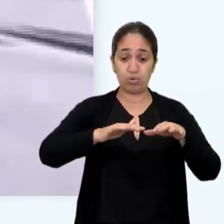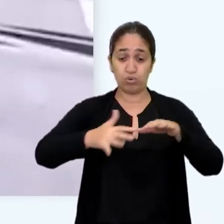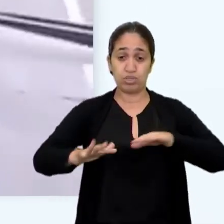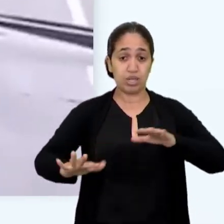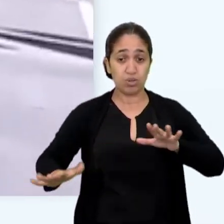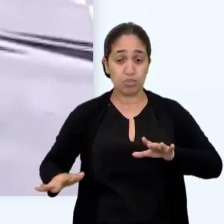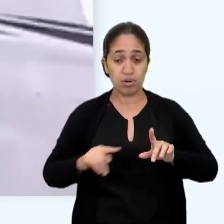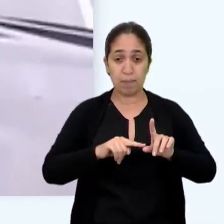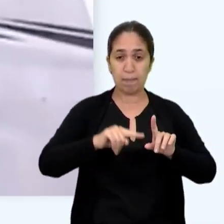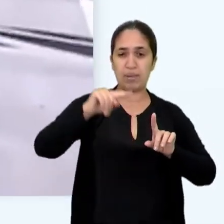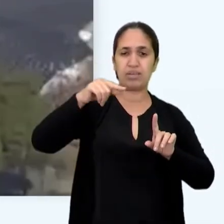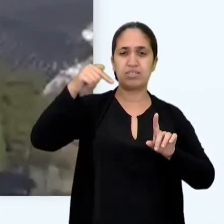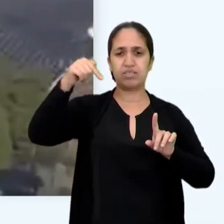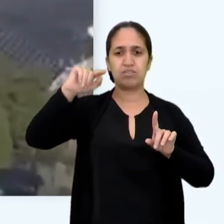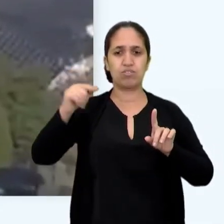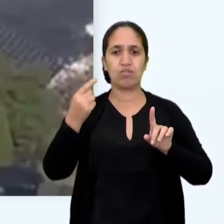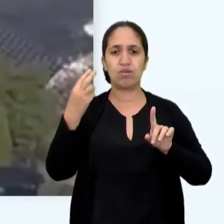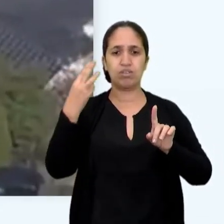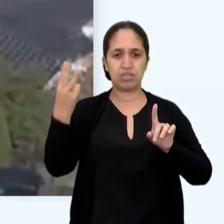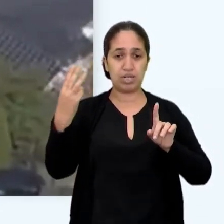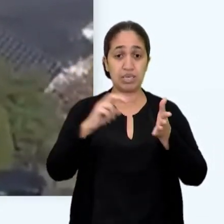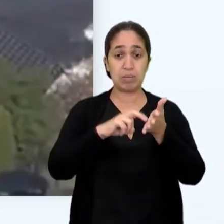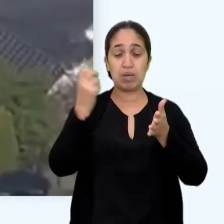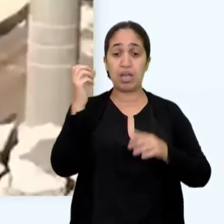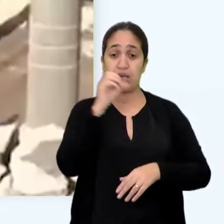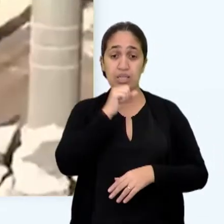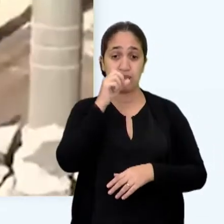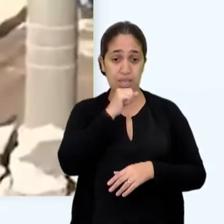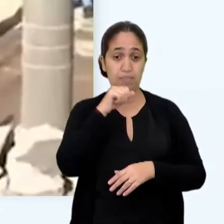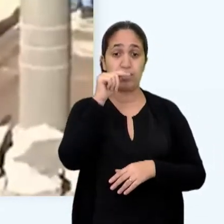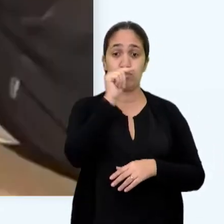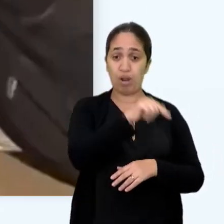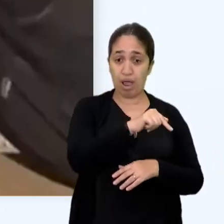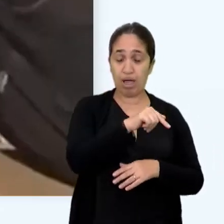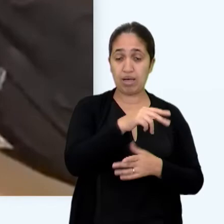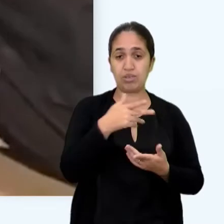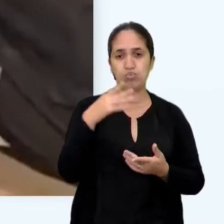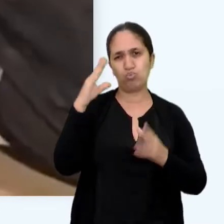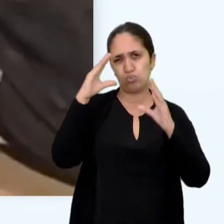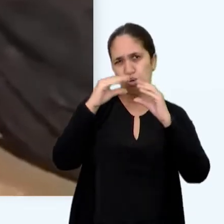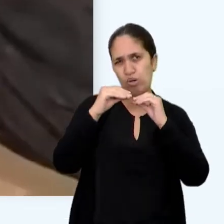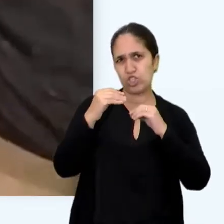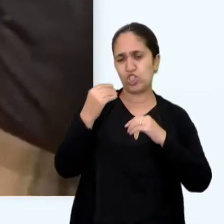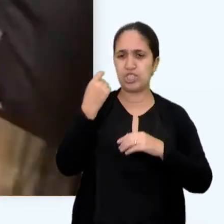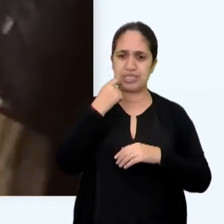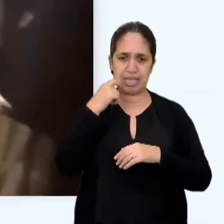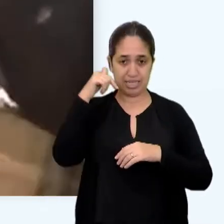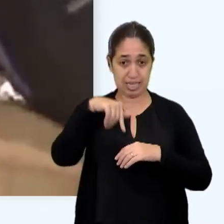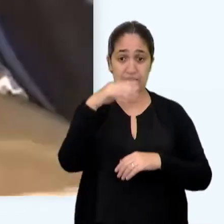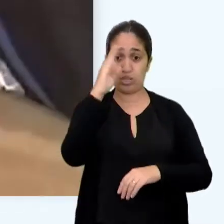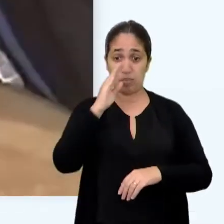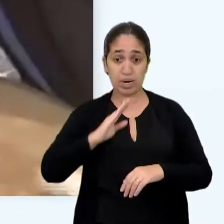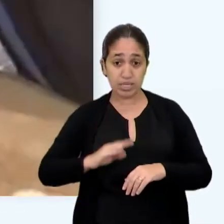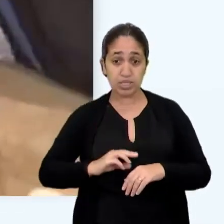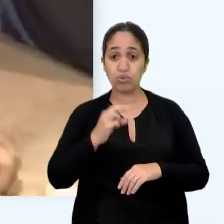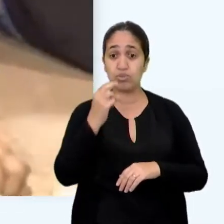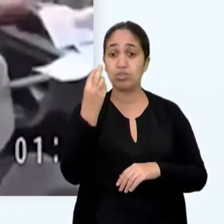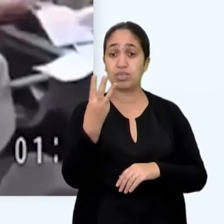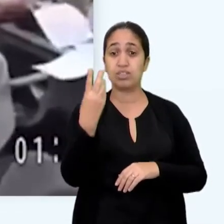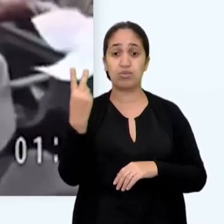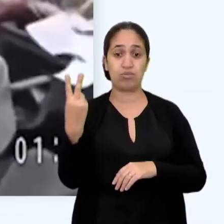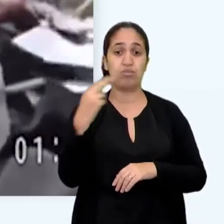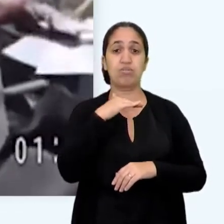magnitude 7,3 na manhã de sábado no Japão, noite de sexta no Brasil, deixou ao menos 32